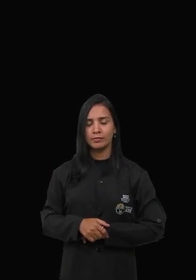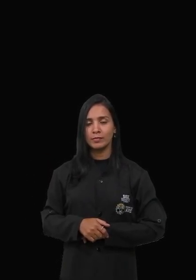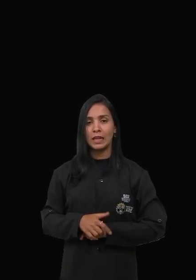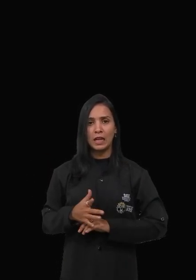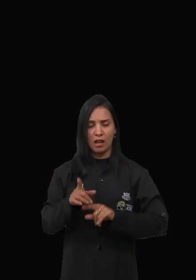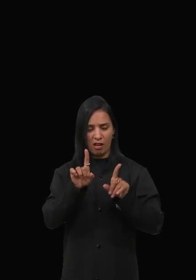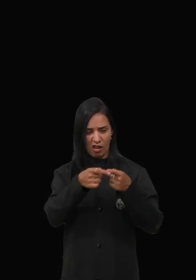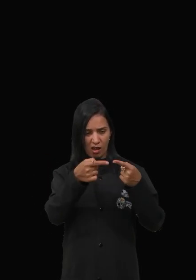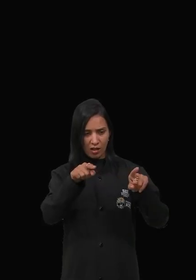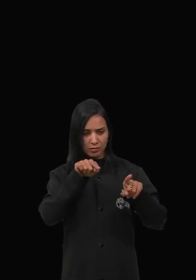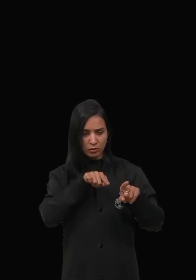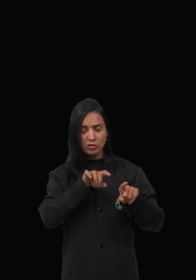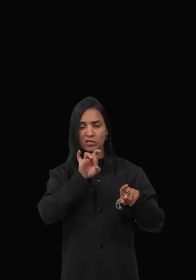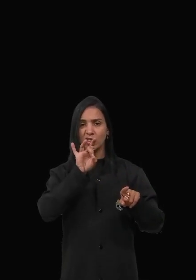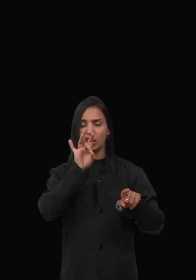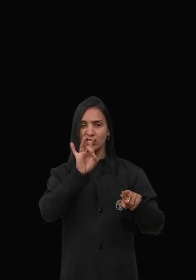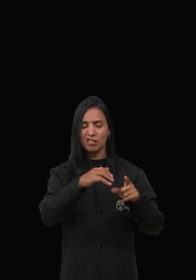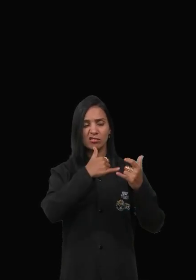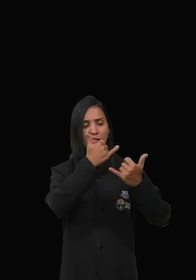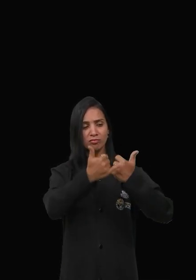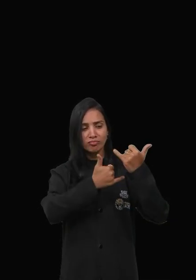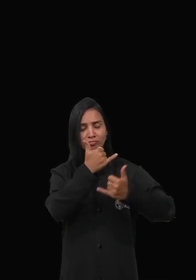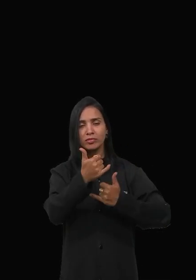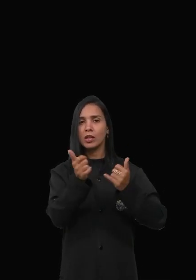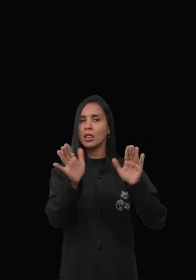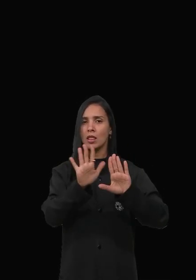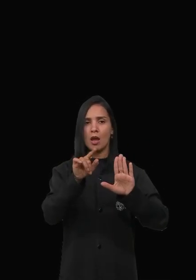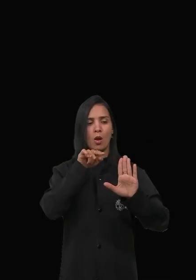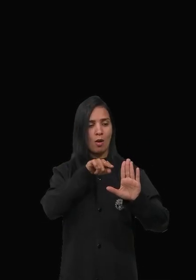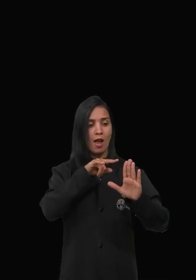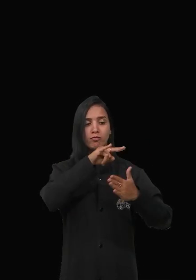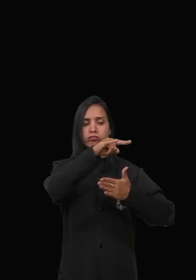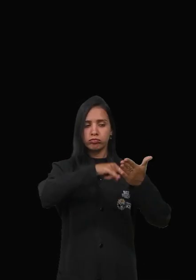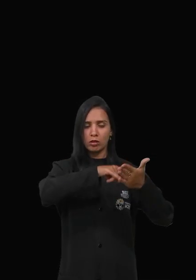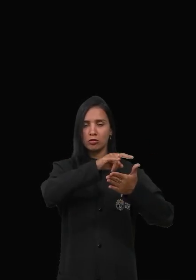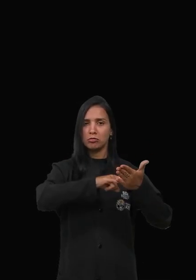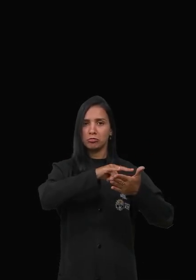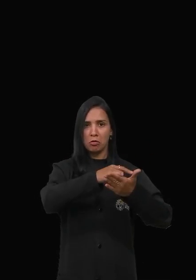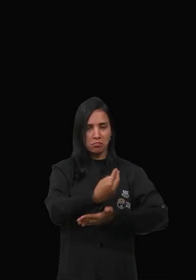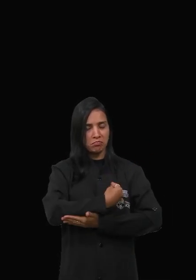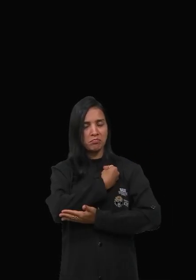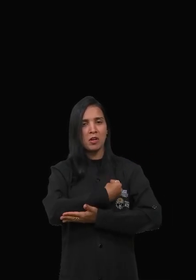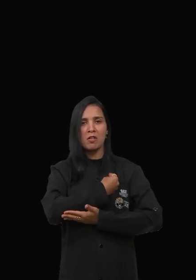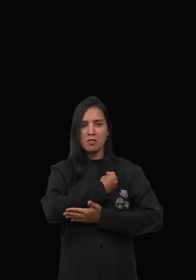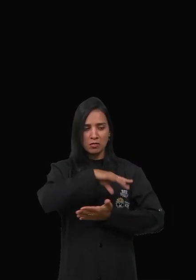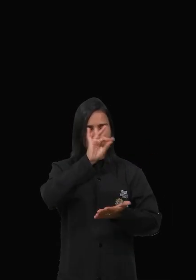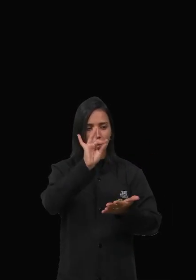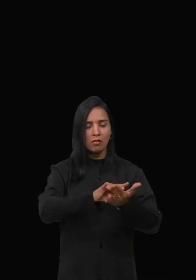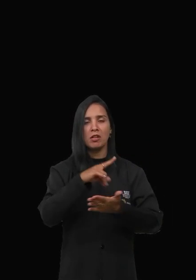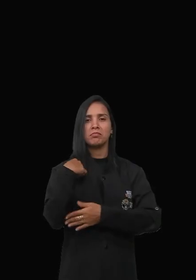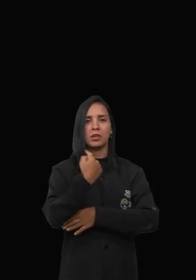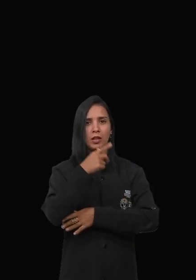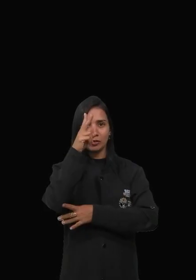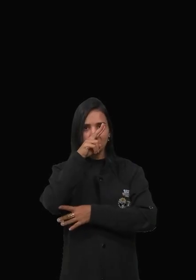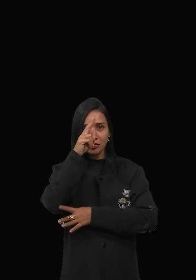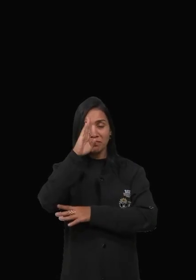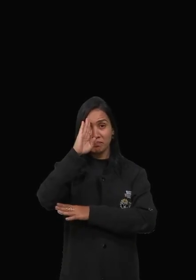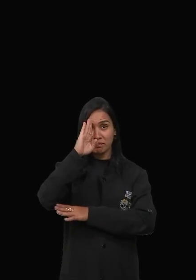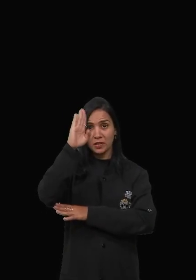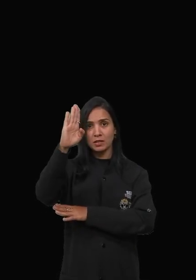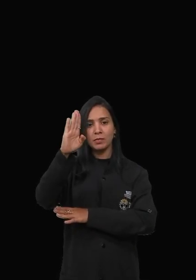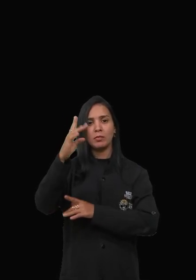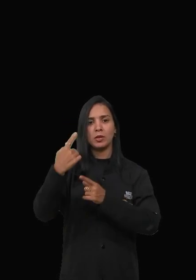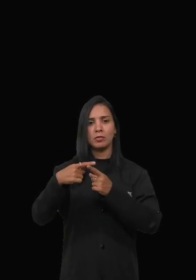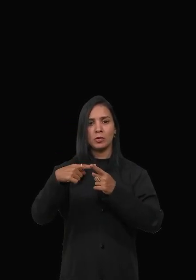são apenas entretenimento, elas são documentos vivos da nossa história. Inclusive, nas questões de Enem,